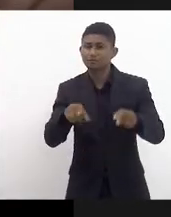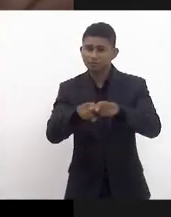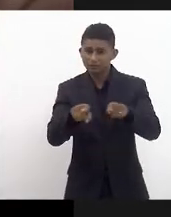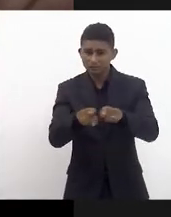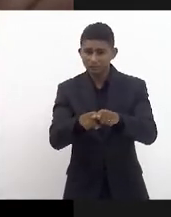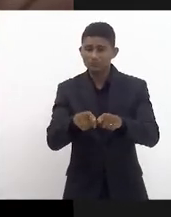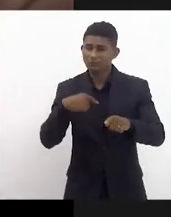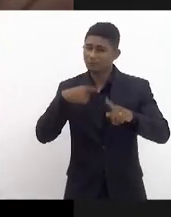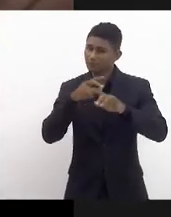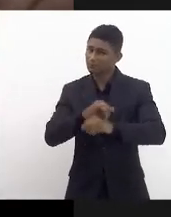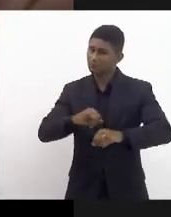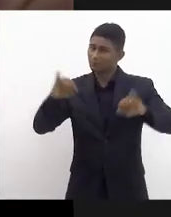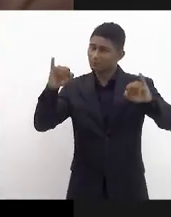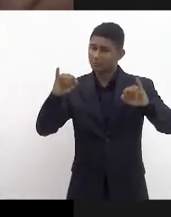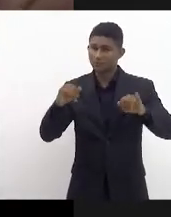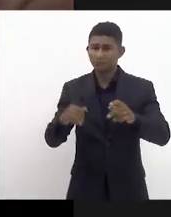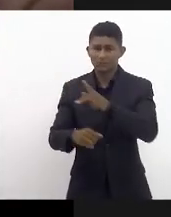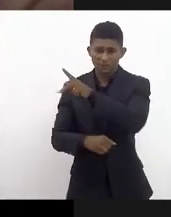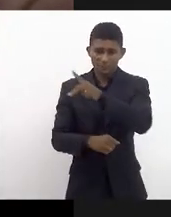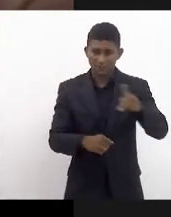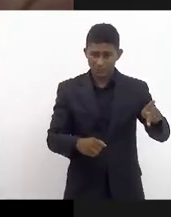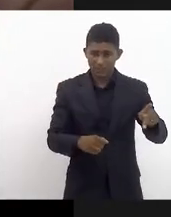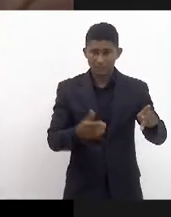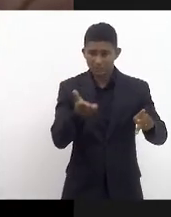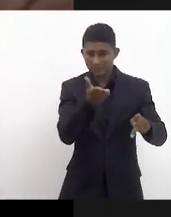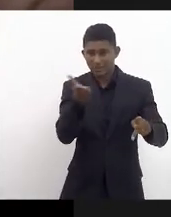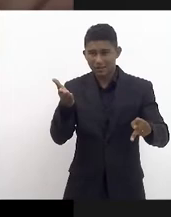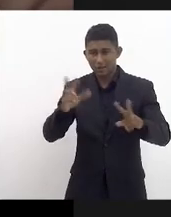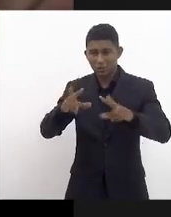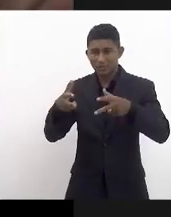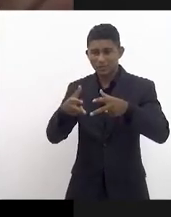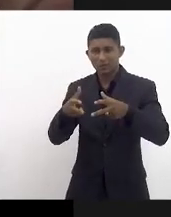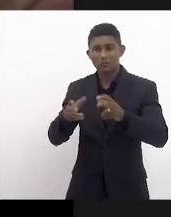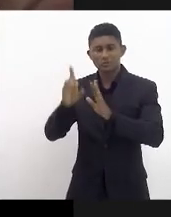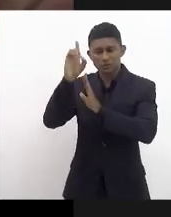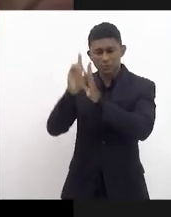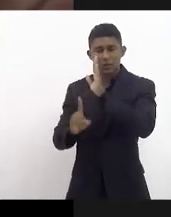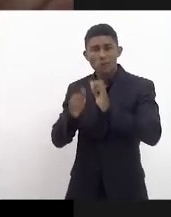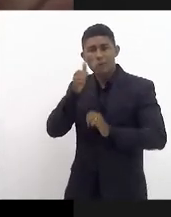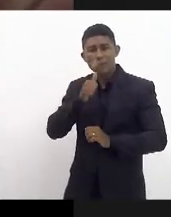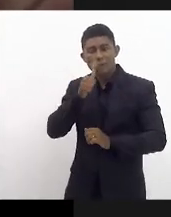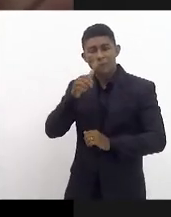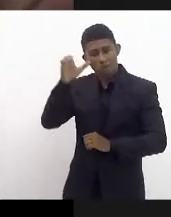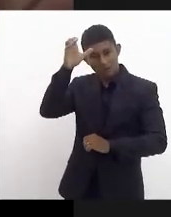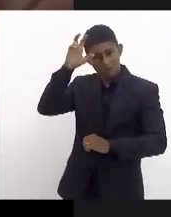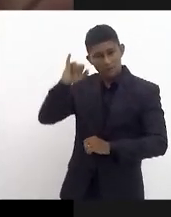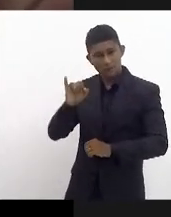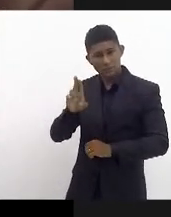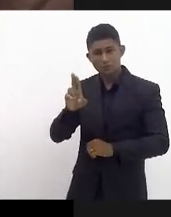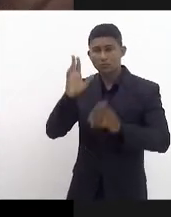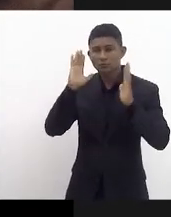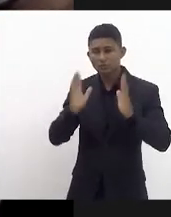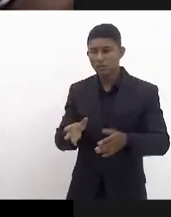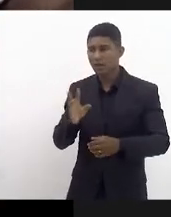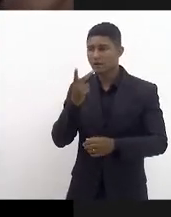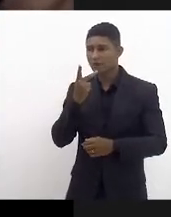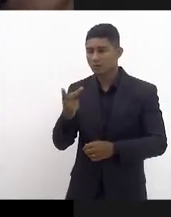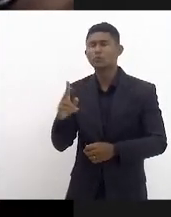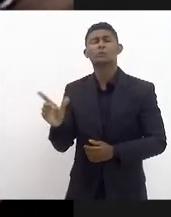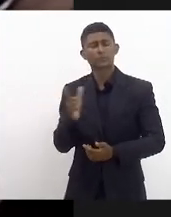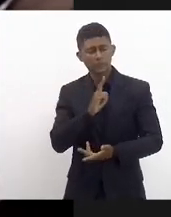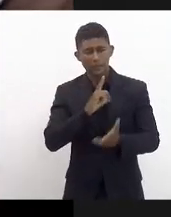a atenção da nossa presidenta da Comissão de Defesa dos Direitos da Mulher, né? A Tia Ju já se pronunciou aqui, tem um projeto